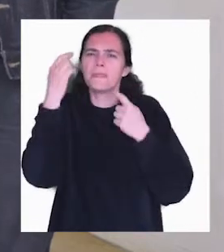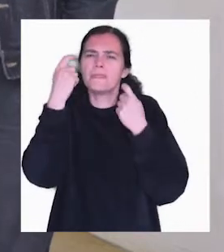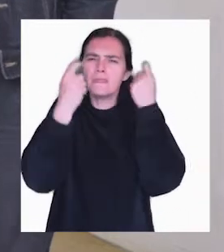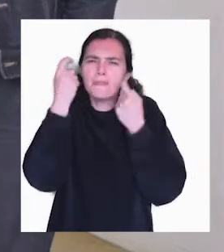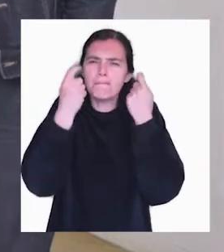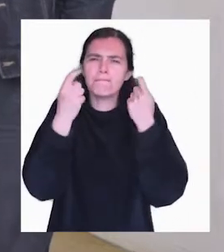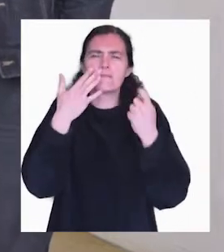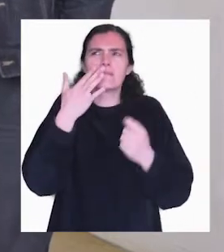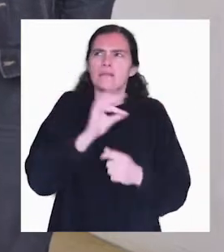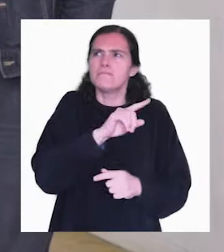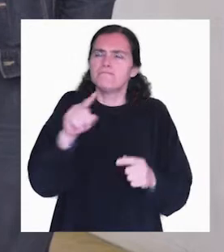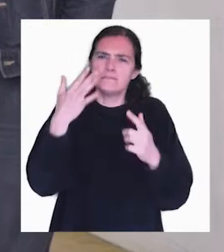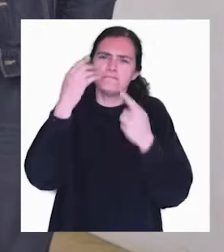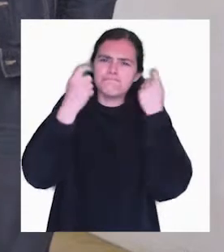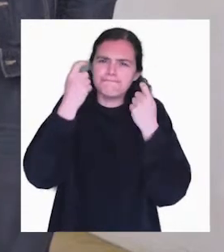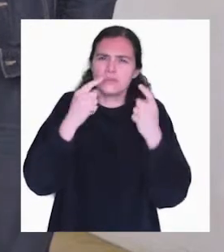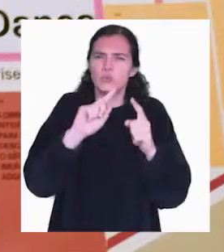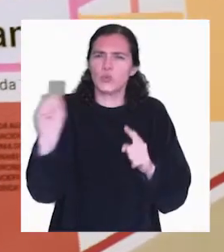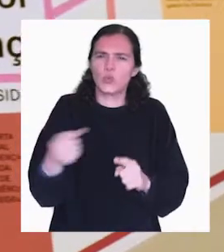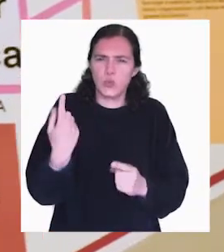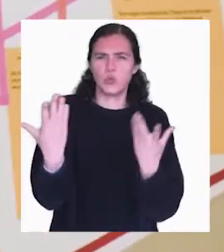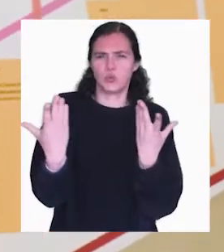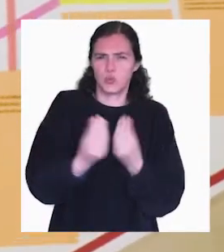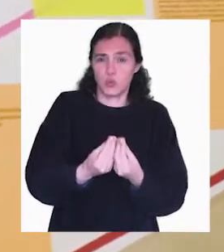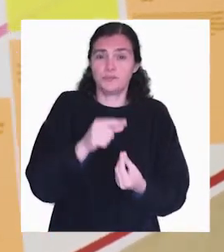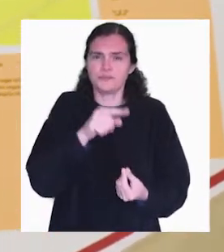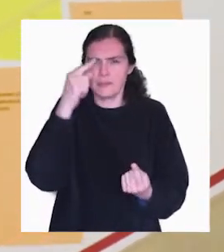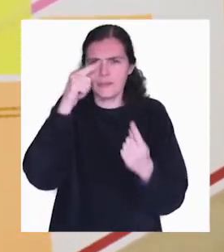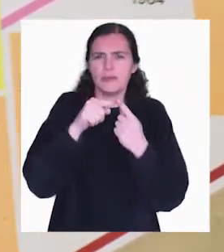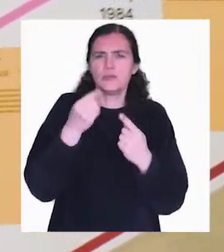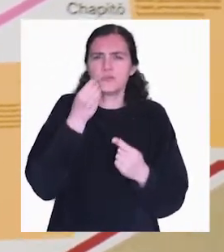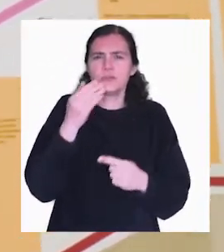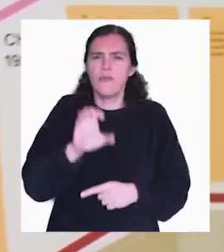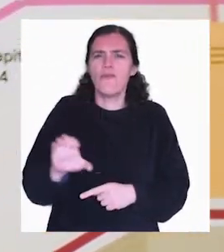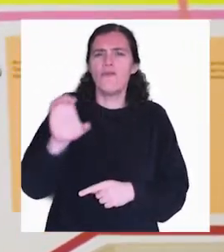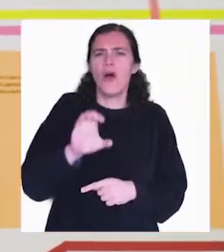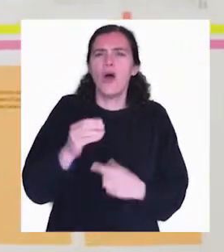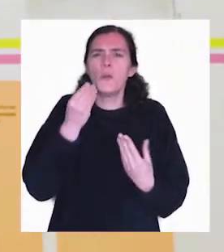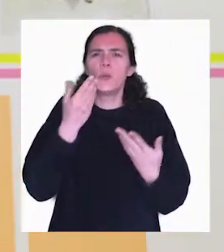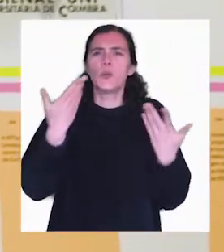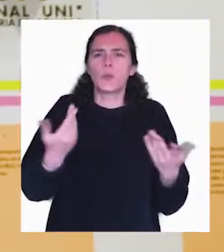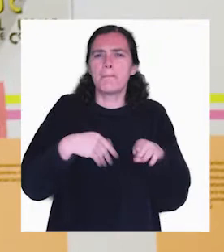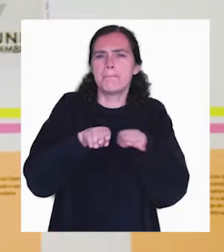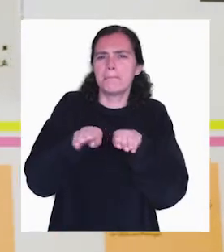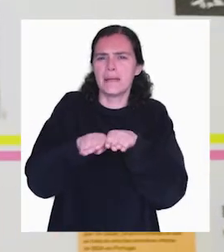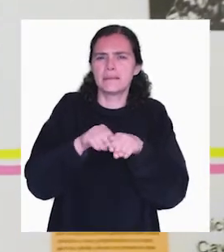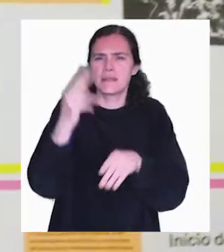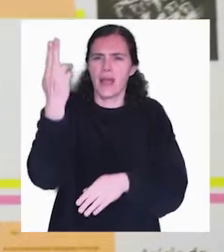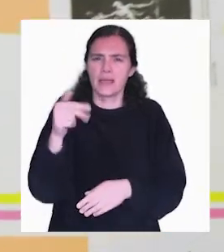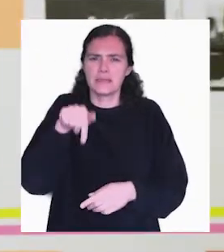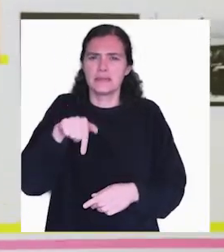estas coisas em conjunto, não é? Os modos como as práticas